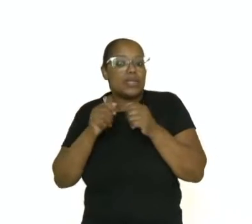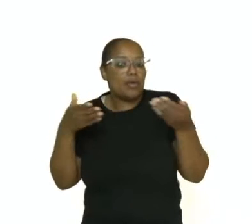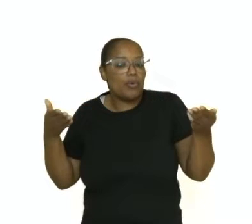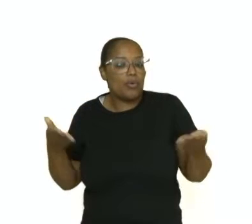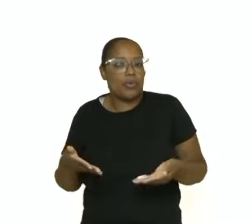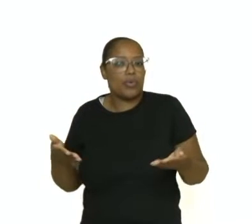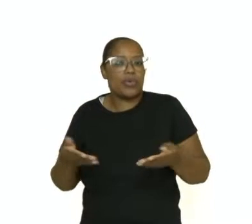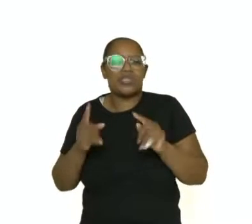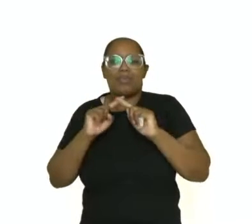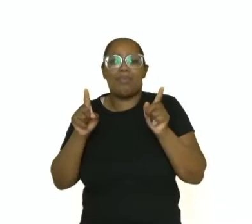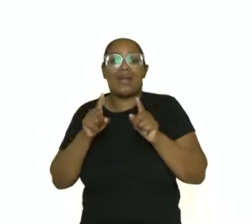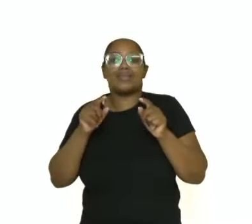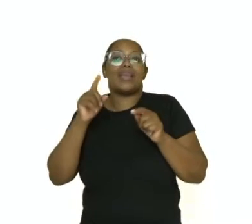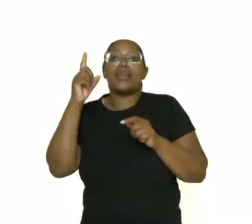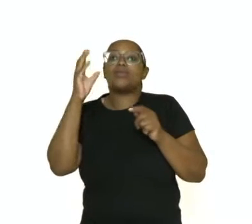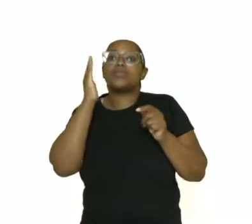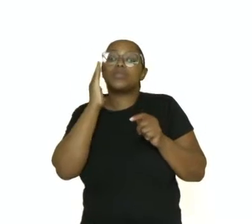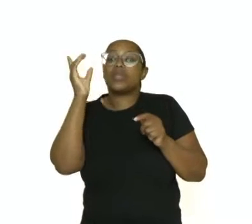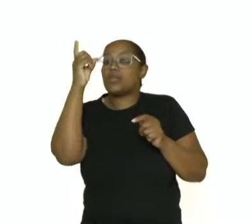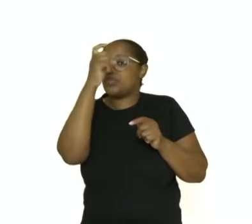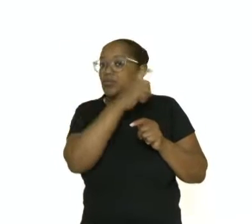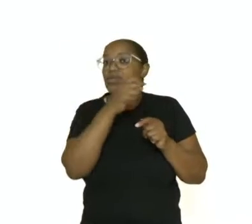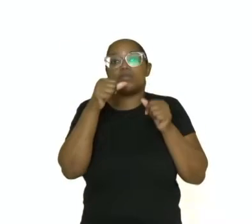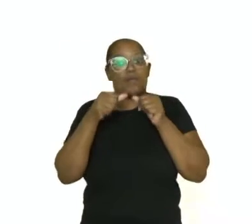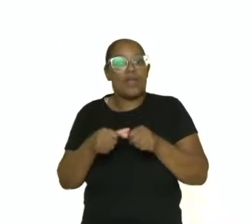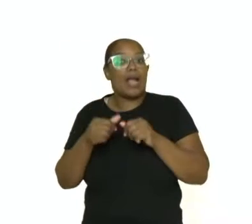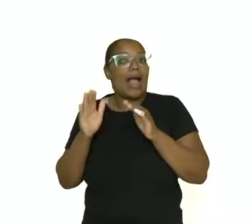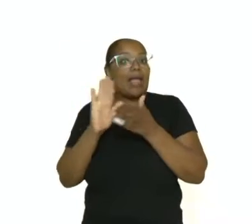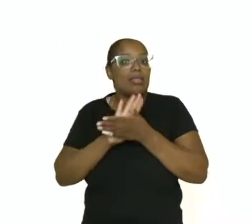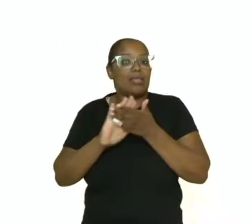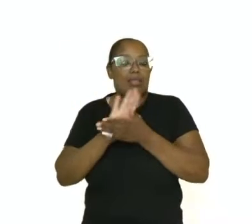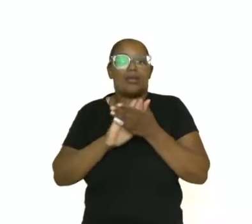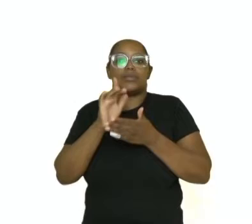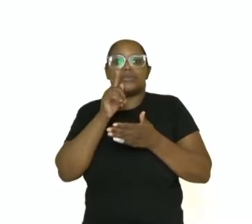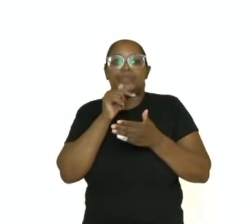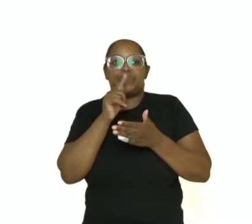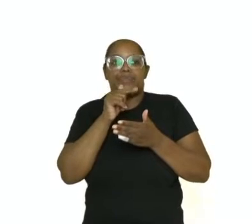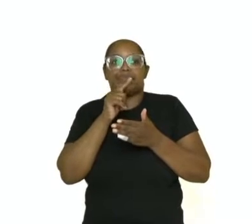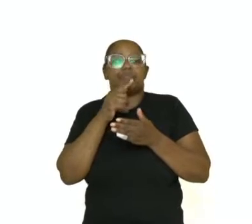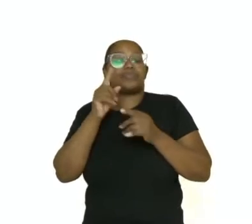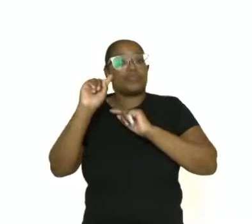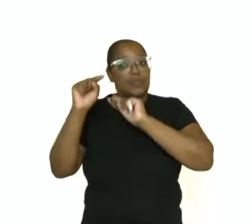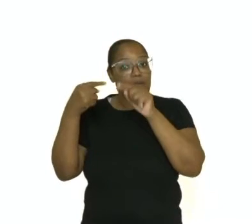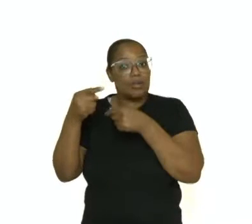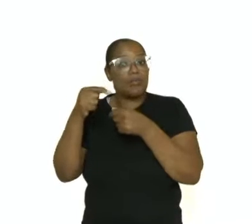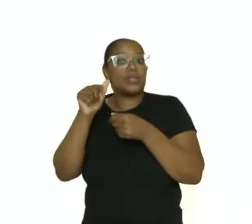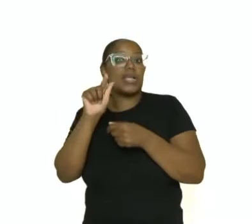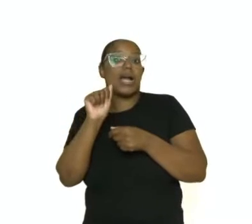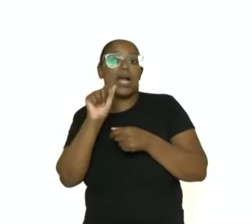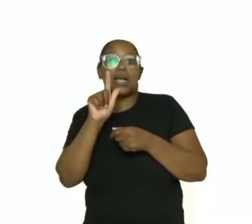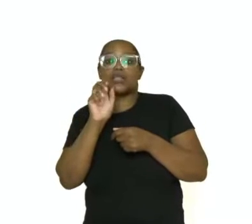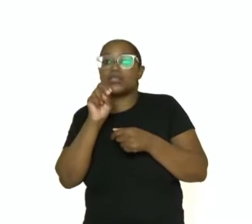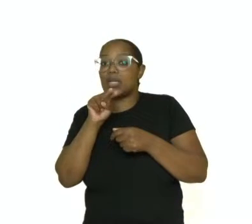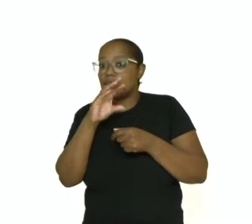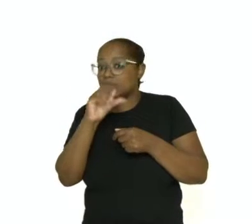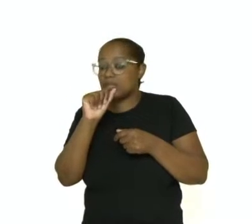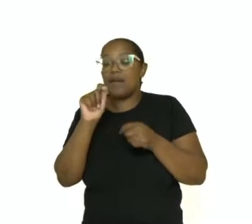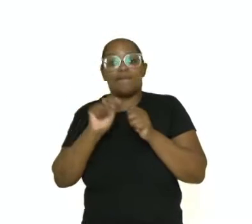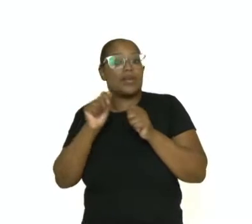de a gente ficar sem água é muito baixo. Então a Agência Brasil faz uma nova pergunta. Essas medidas